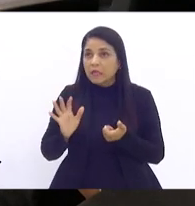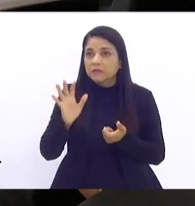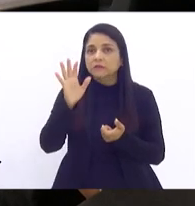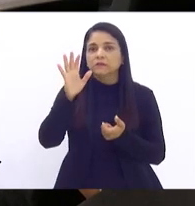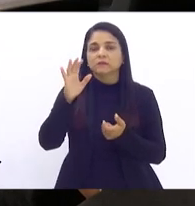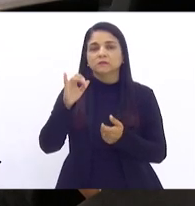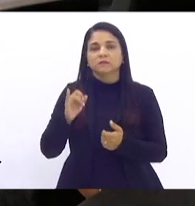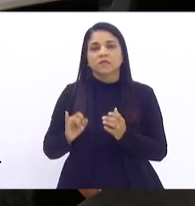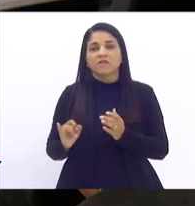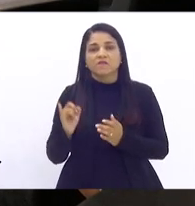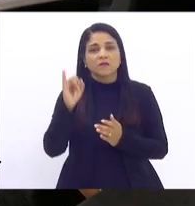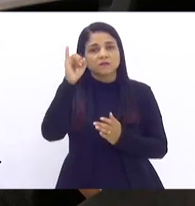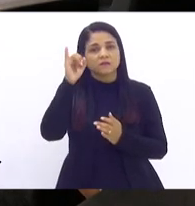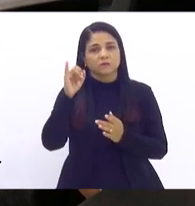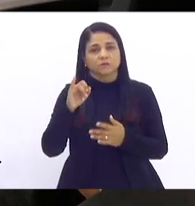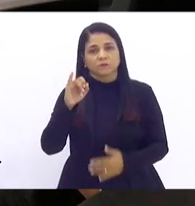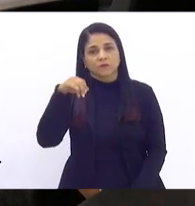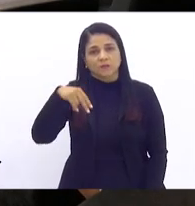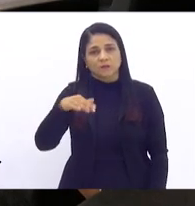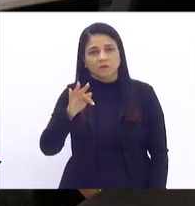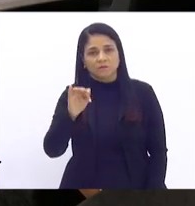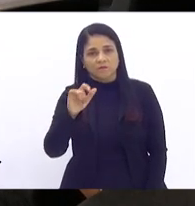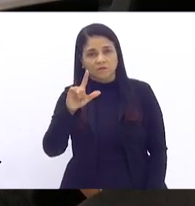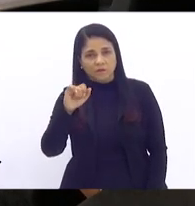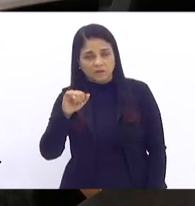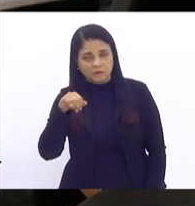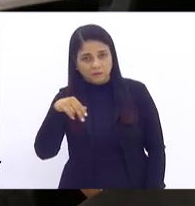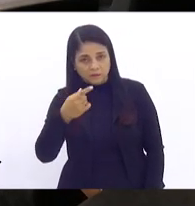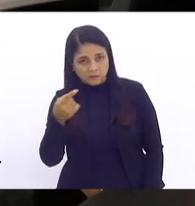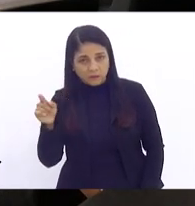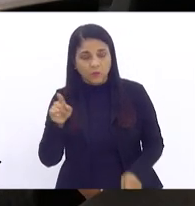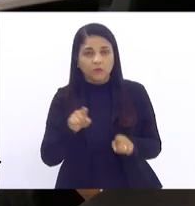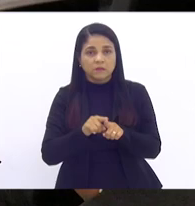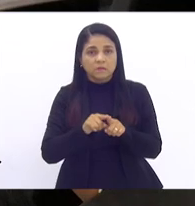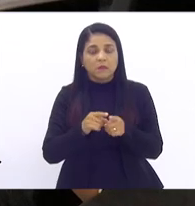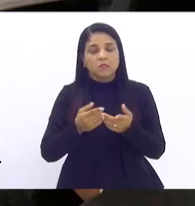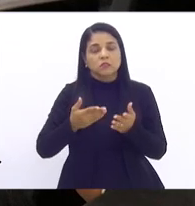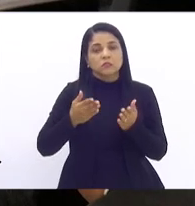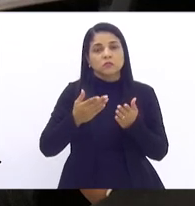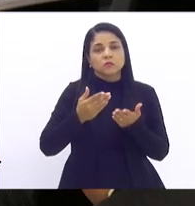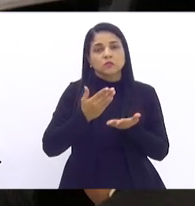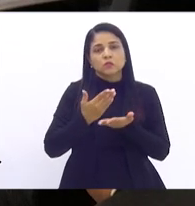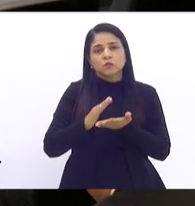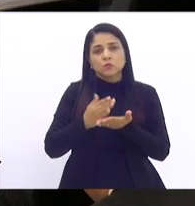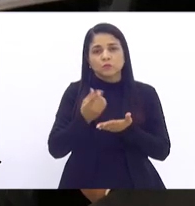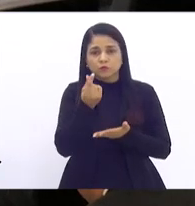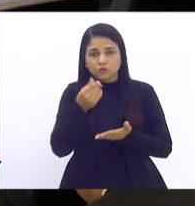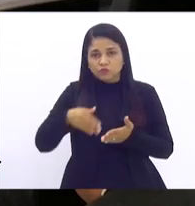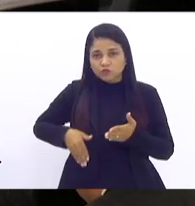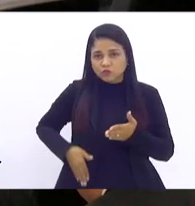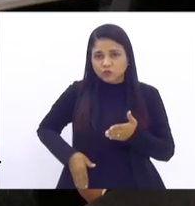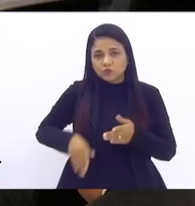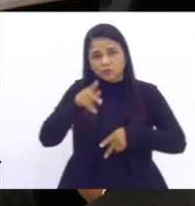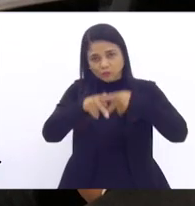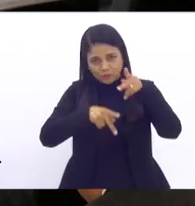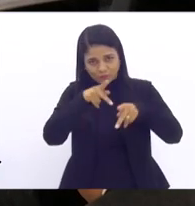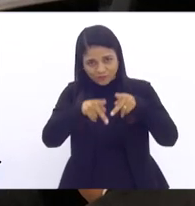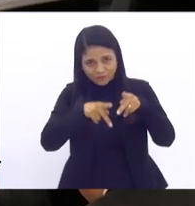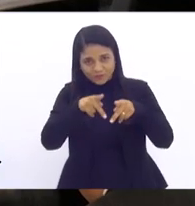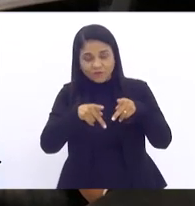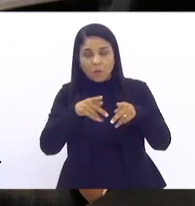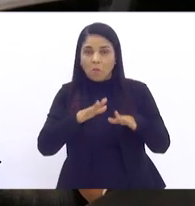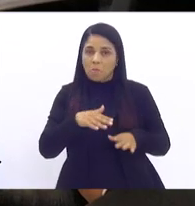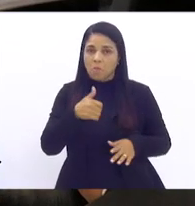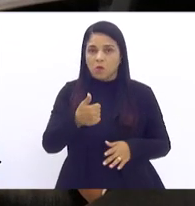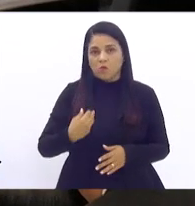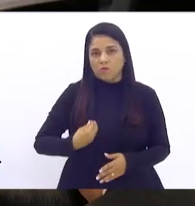o crescimento econômico porque porque sobrou mais dinheiro no bolso do povo e sobrando mais dinheiro no bolso do Povo o povo vive melhor e vivendo